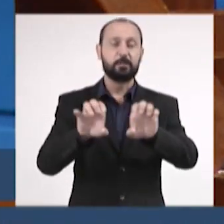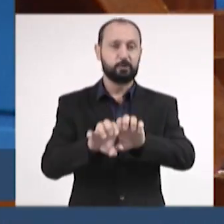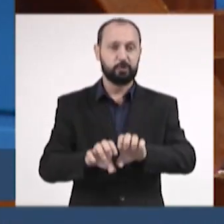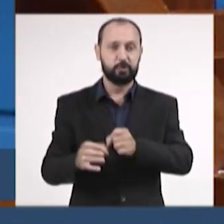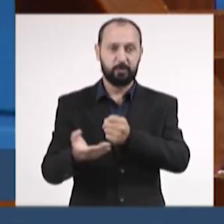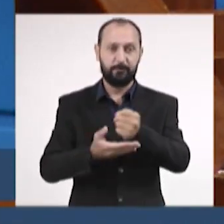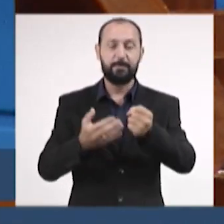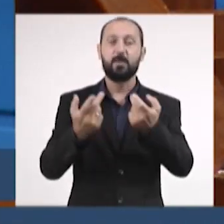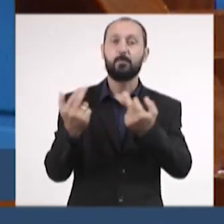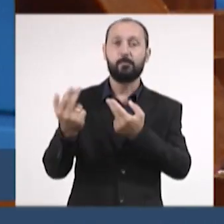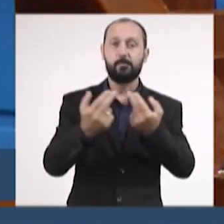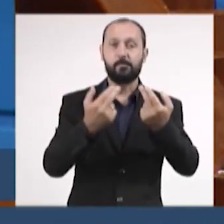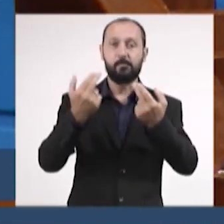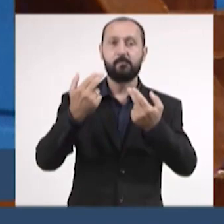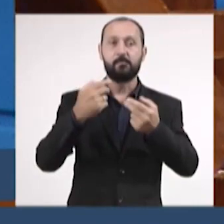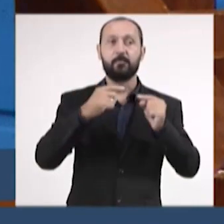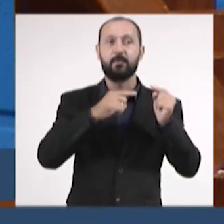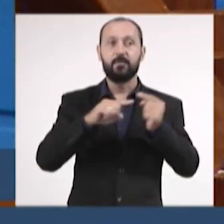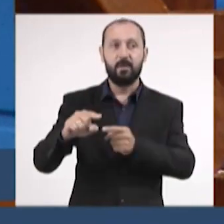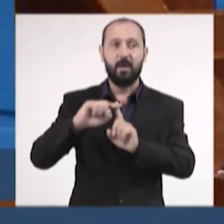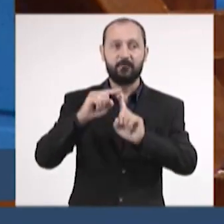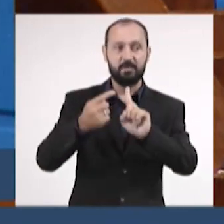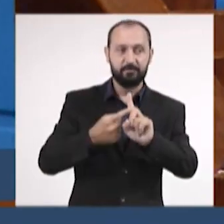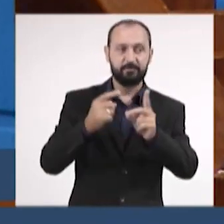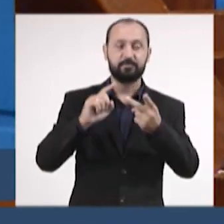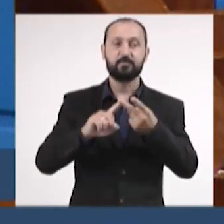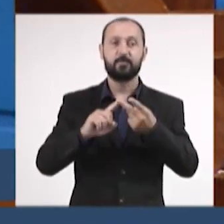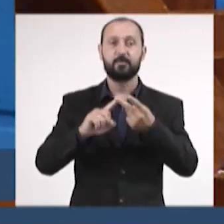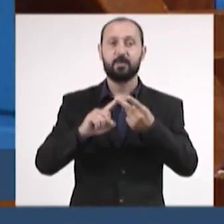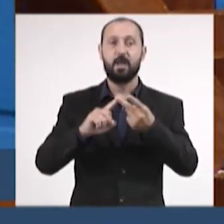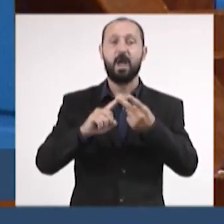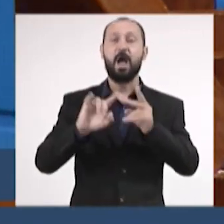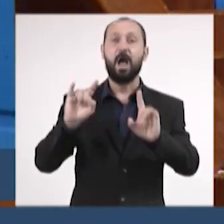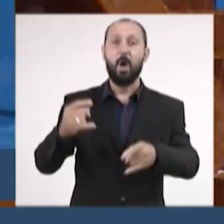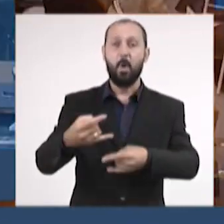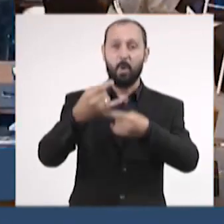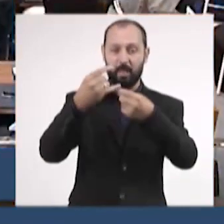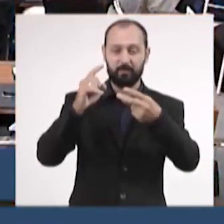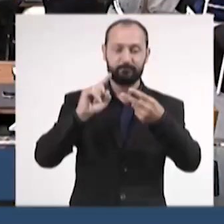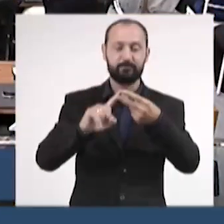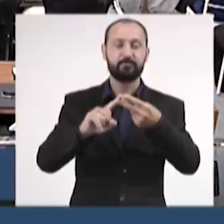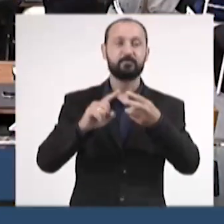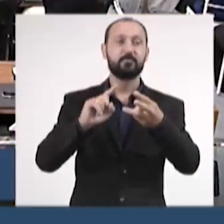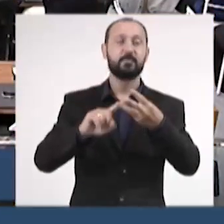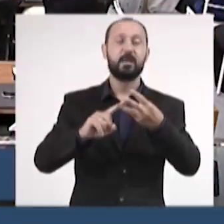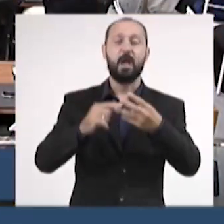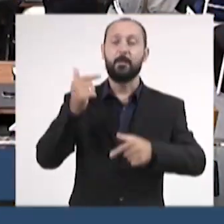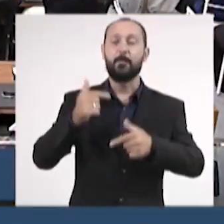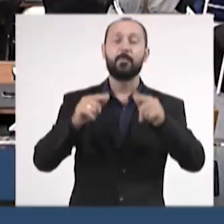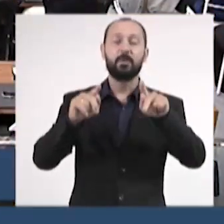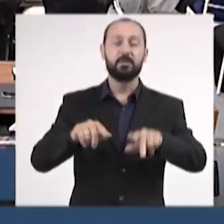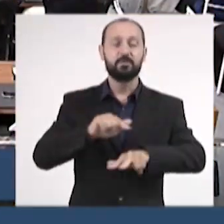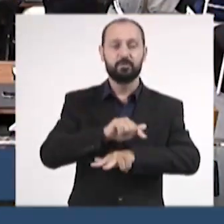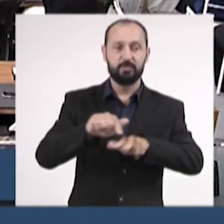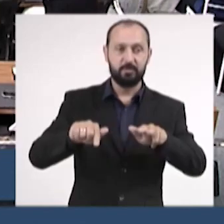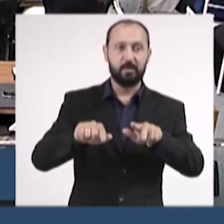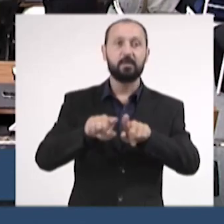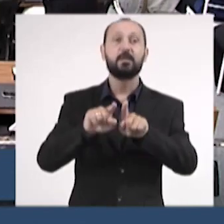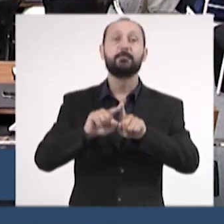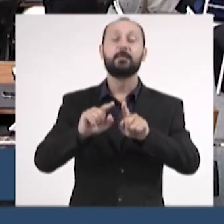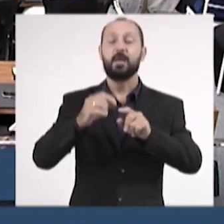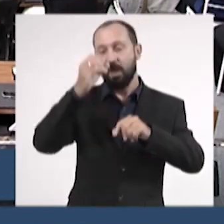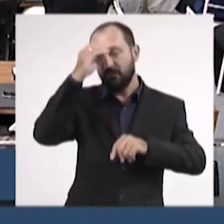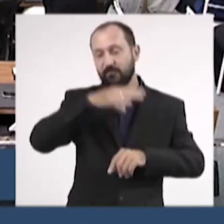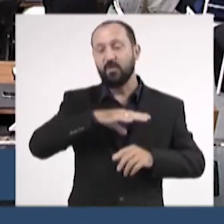estruturadas, tais como a violência obstétrica, a violência online, a violência política de gênero e a violência